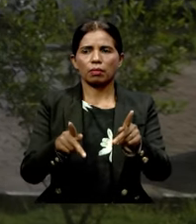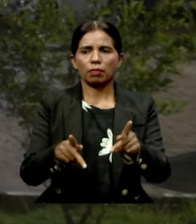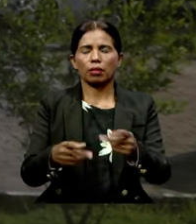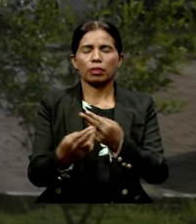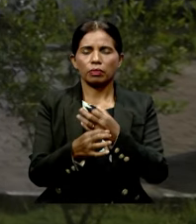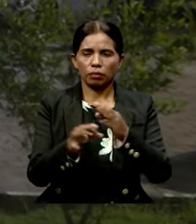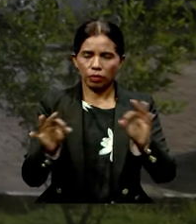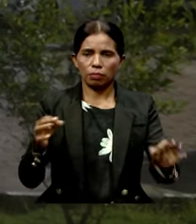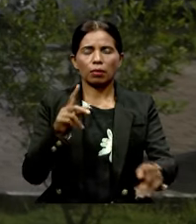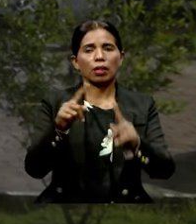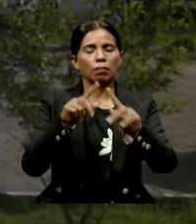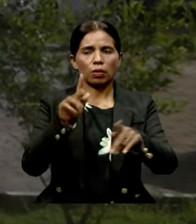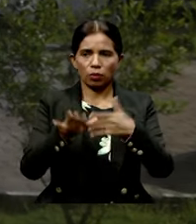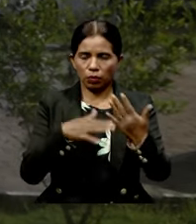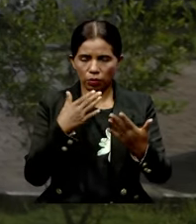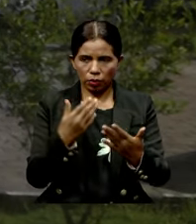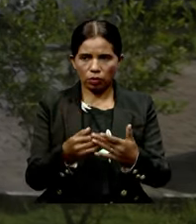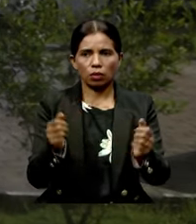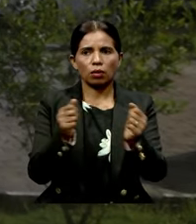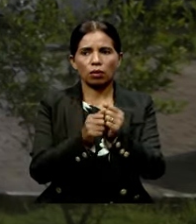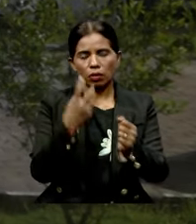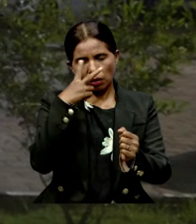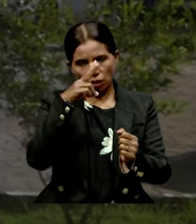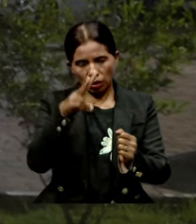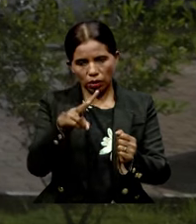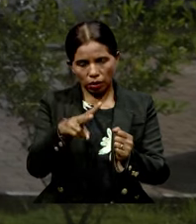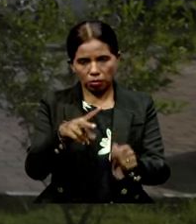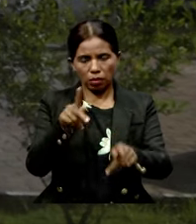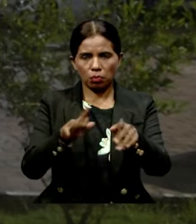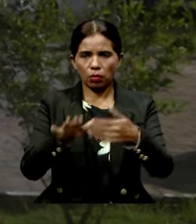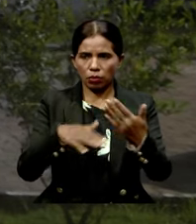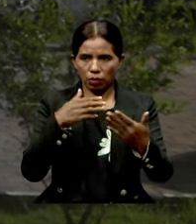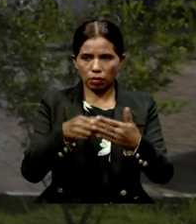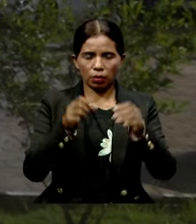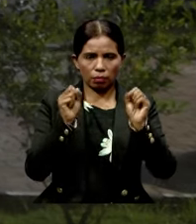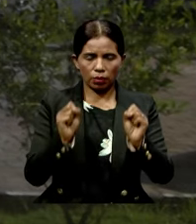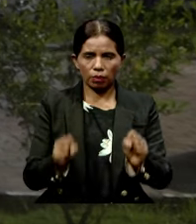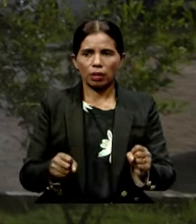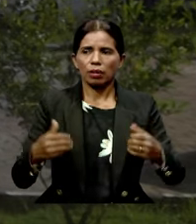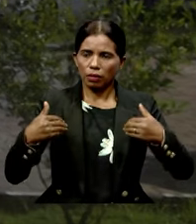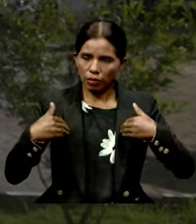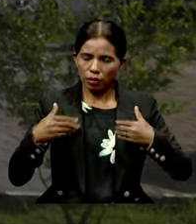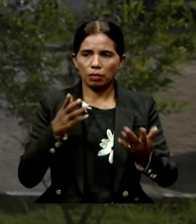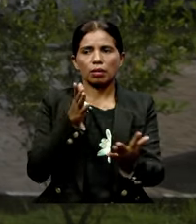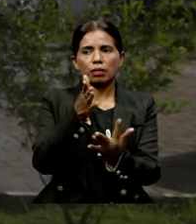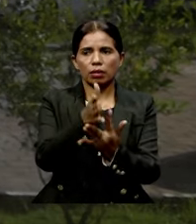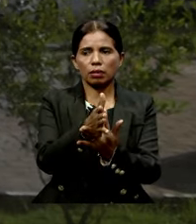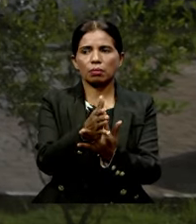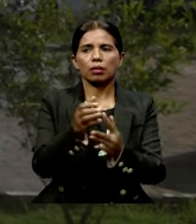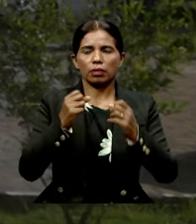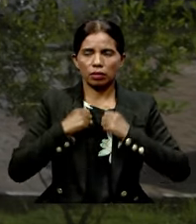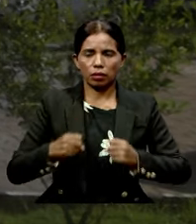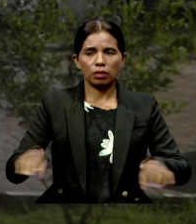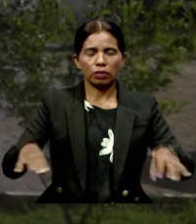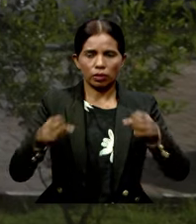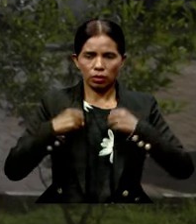vai ter em povo toma e da né ho intenção a tu garante que até que tem população toma que bel ia acesso ba saúde serviço saúde